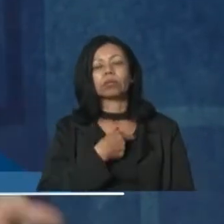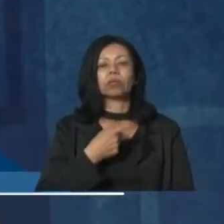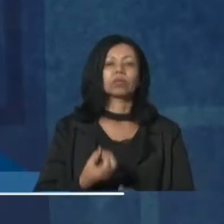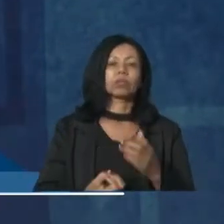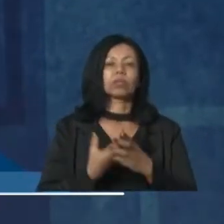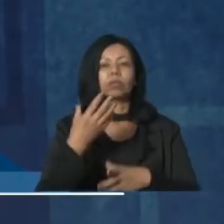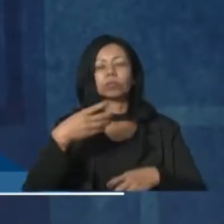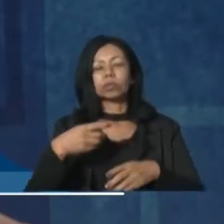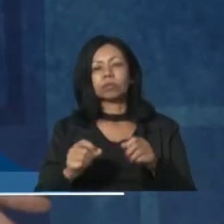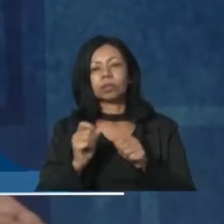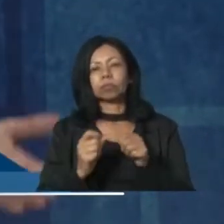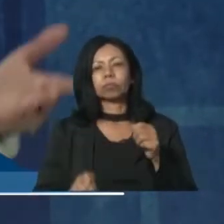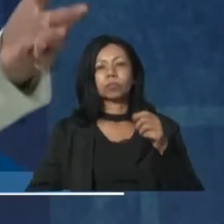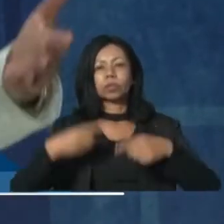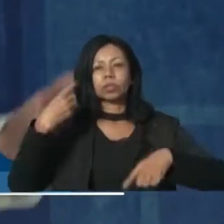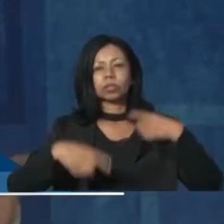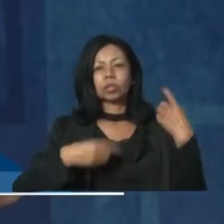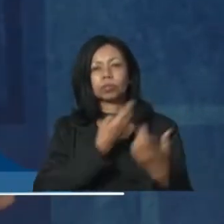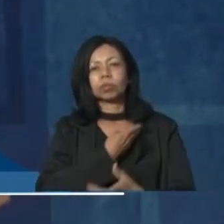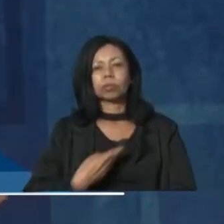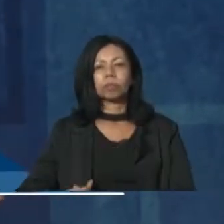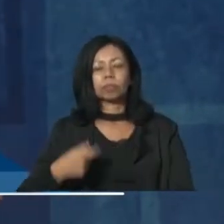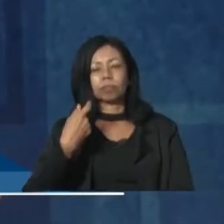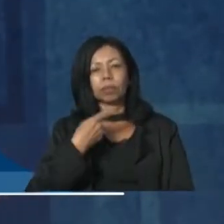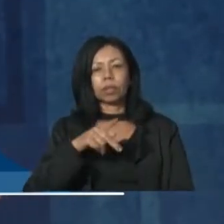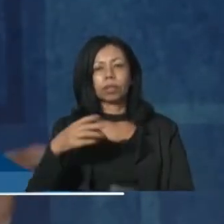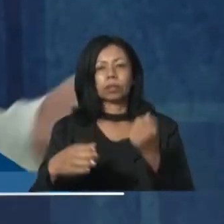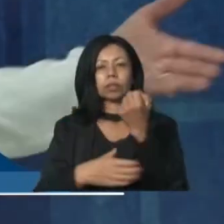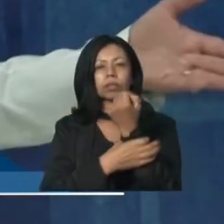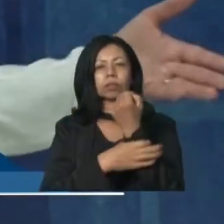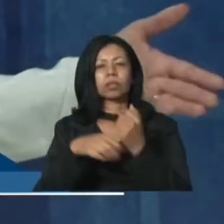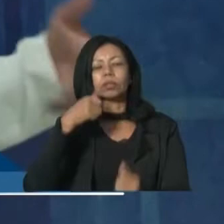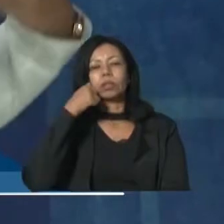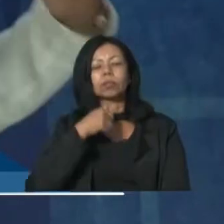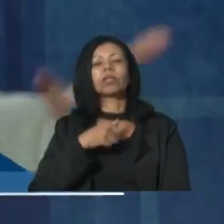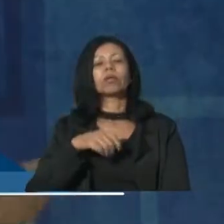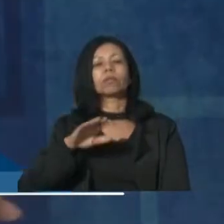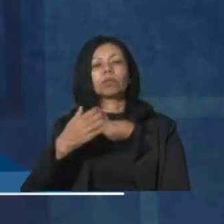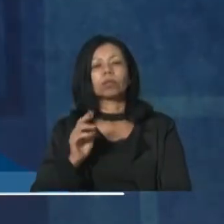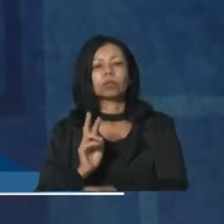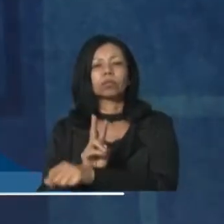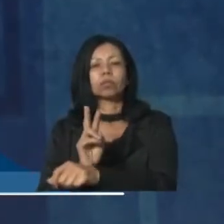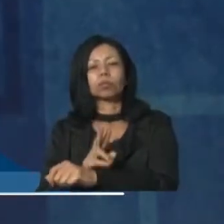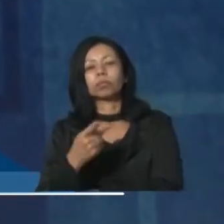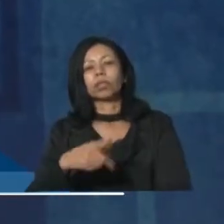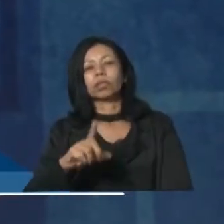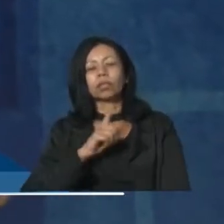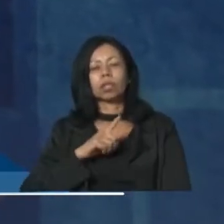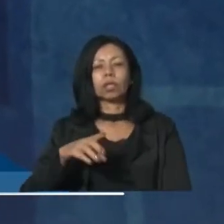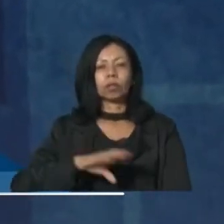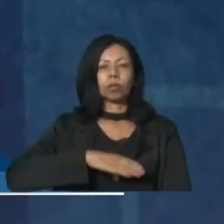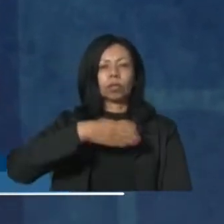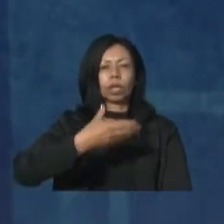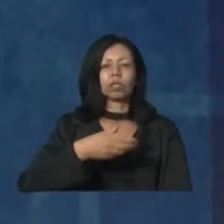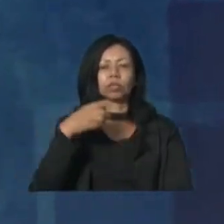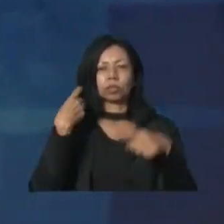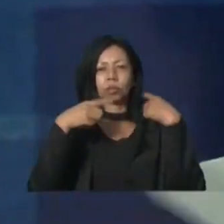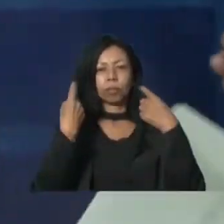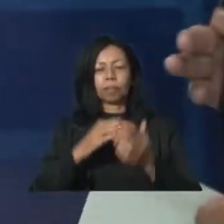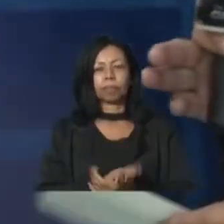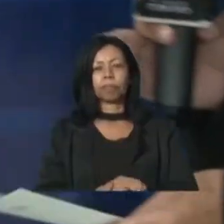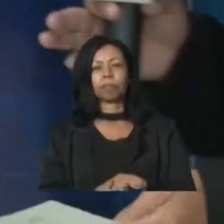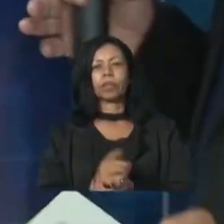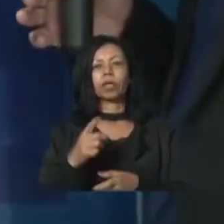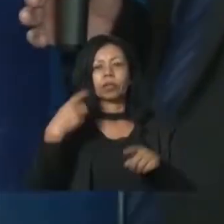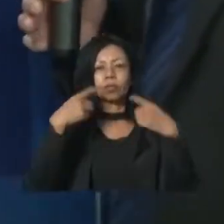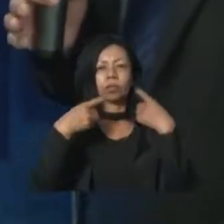implantamos políticas públicas para que a mulher se sinta mais segura, a gente contribui para que ela tenha coragem de denunciar. Não denuncia porque muitas